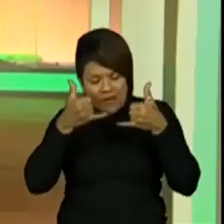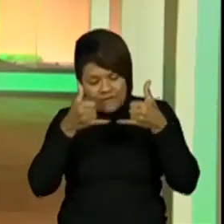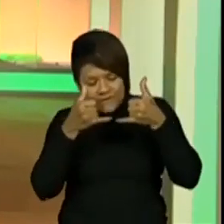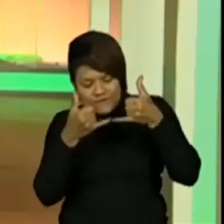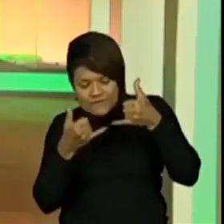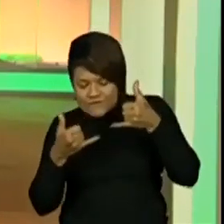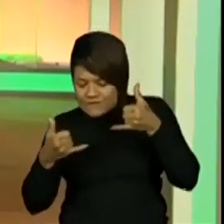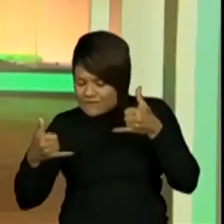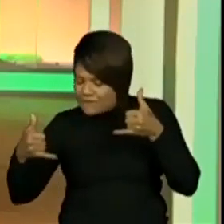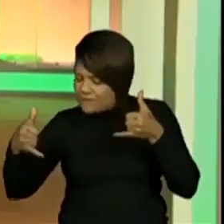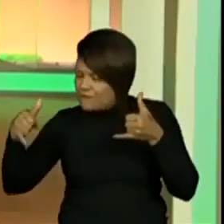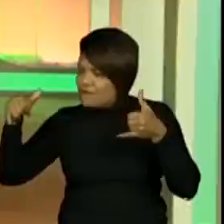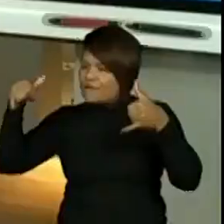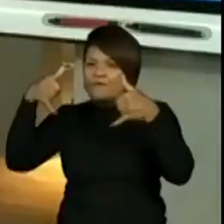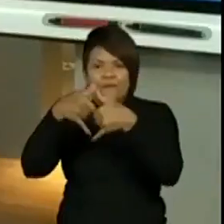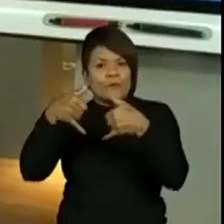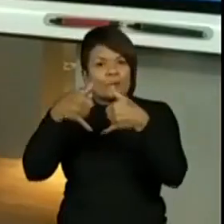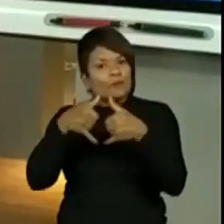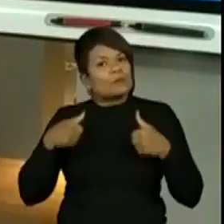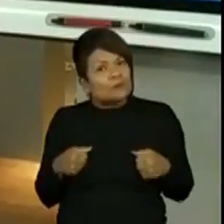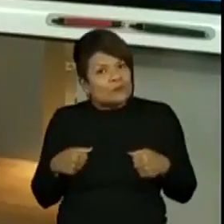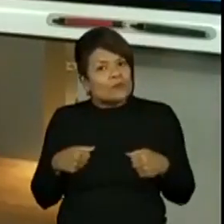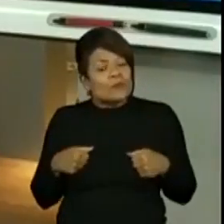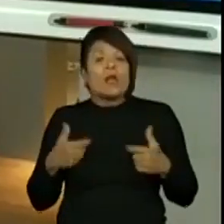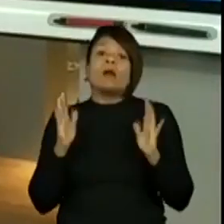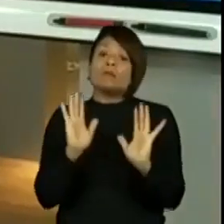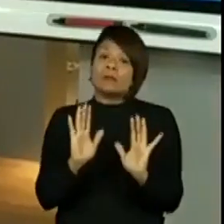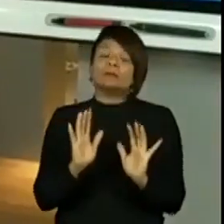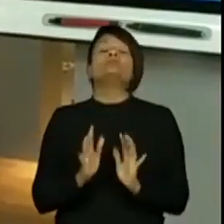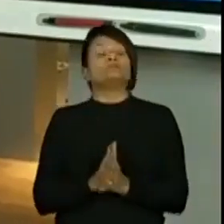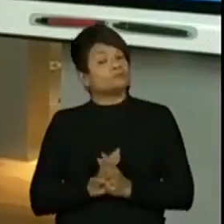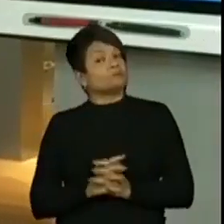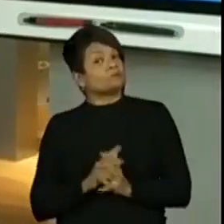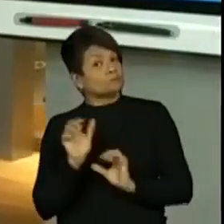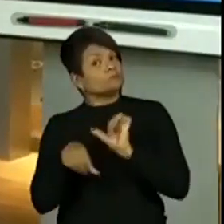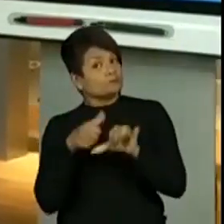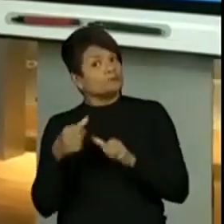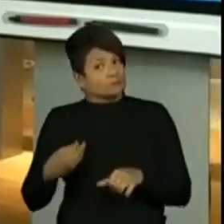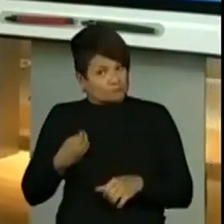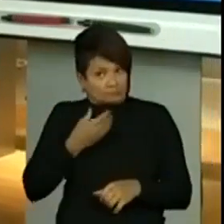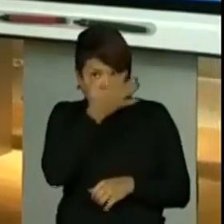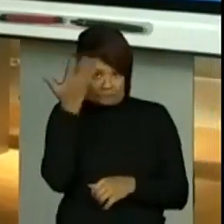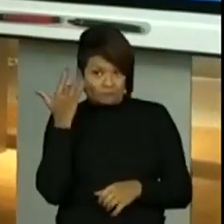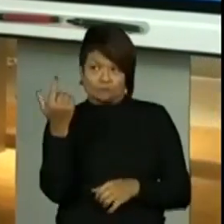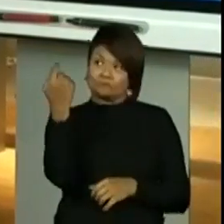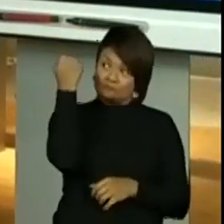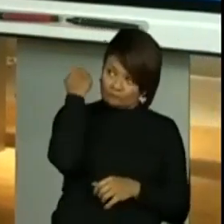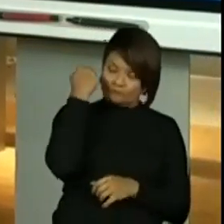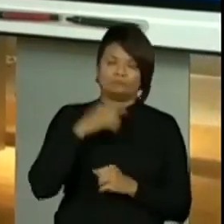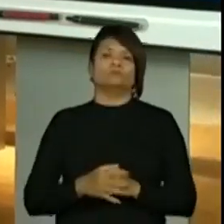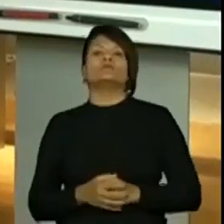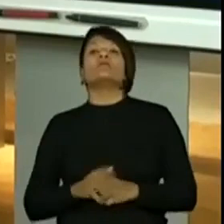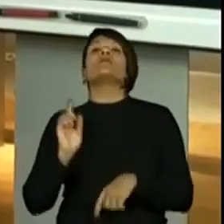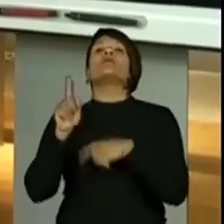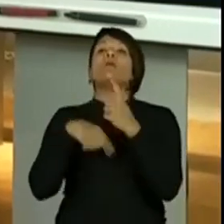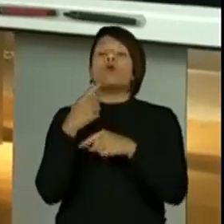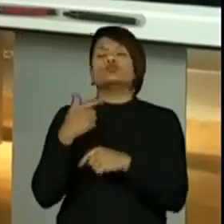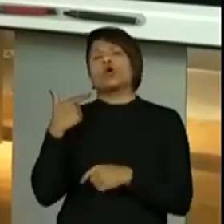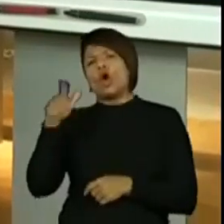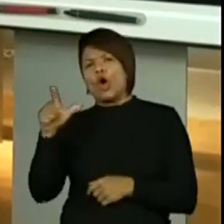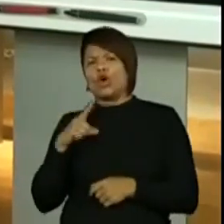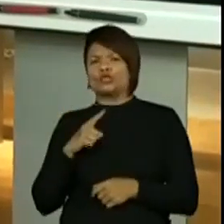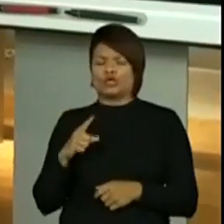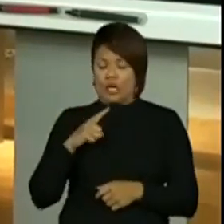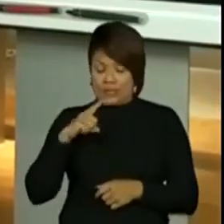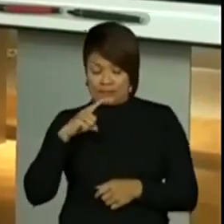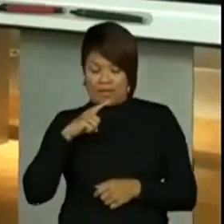vizinho. Tá? Isso mudou, essa narrativa mudou. Aí depois tem o outro telefone aqui, também faz